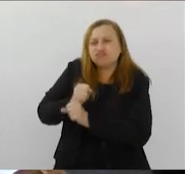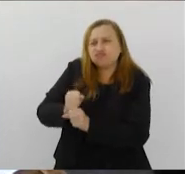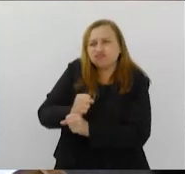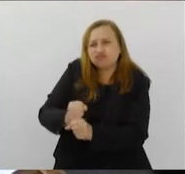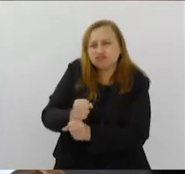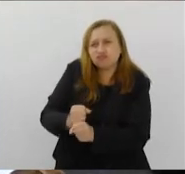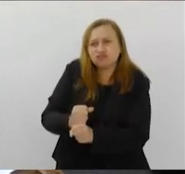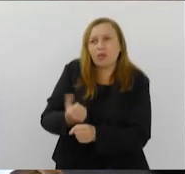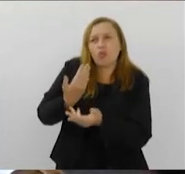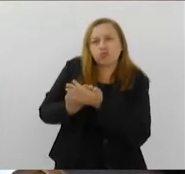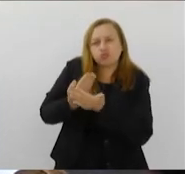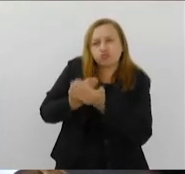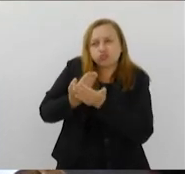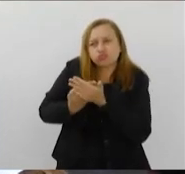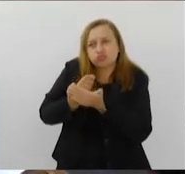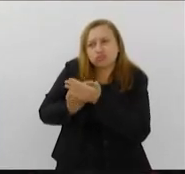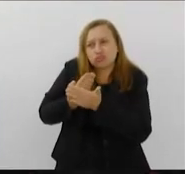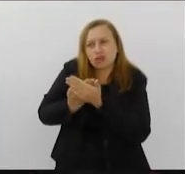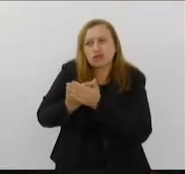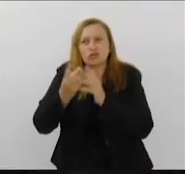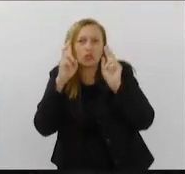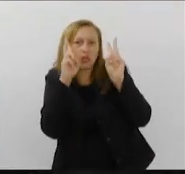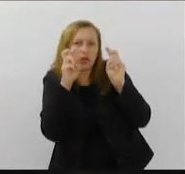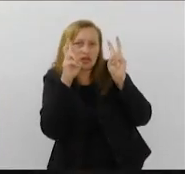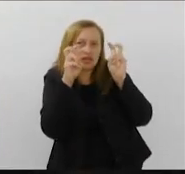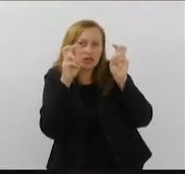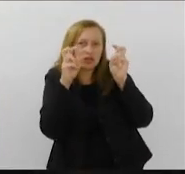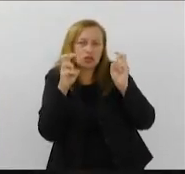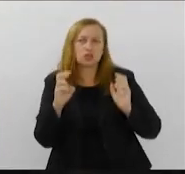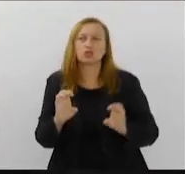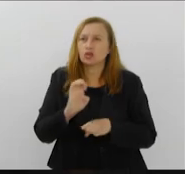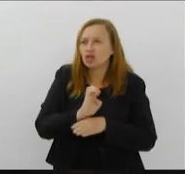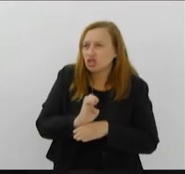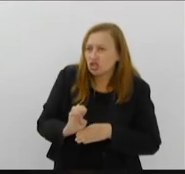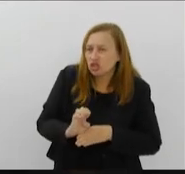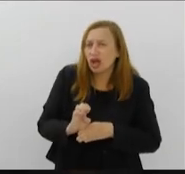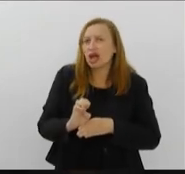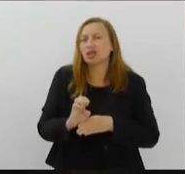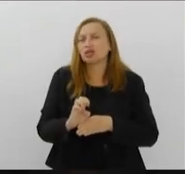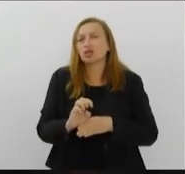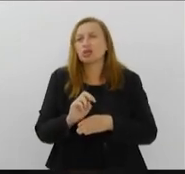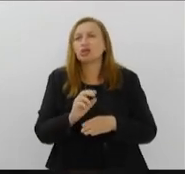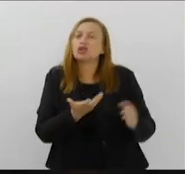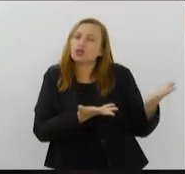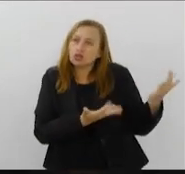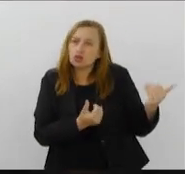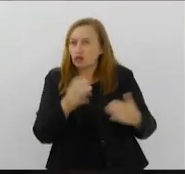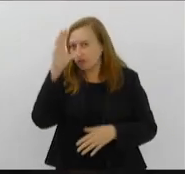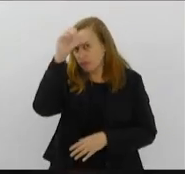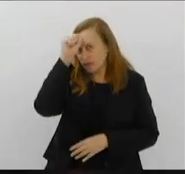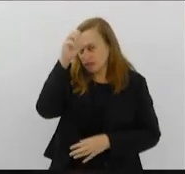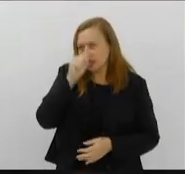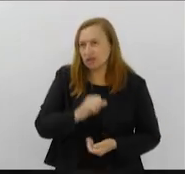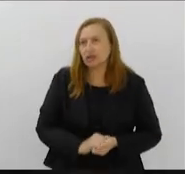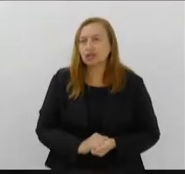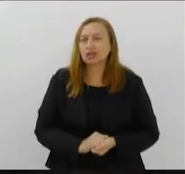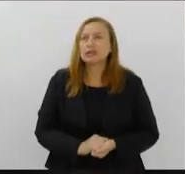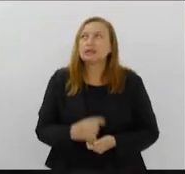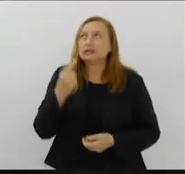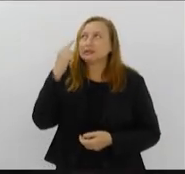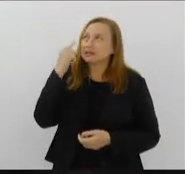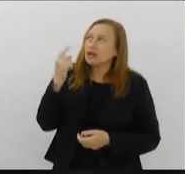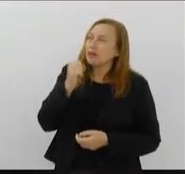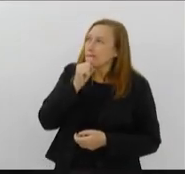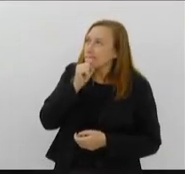ficou estudando, né, essa questão do estágio e do jovem aprendiz. Né? Pra vocês terem uma ideia, a